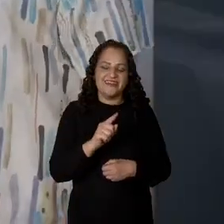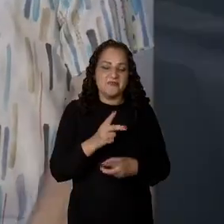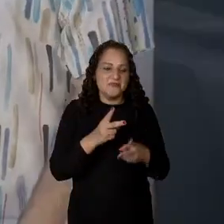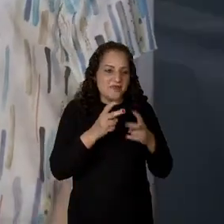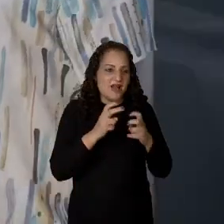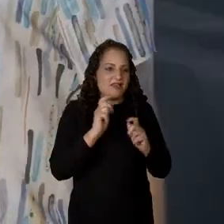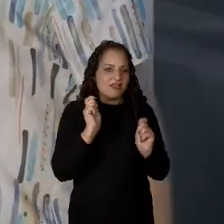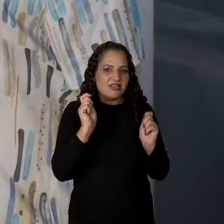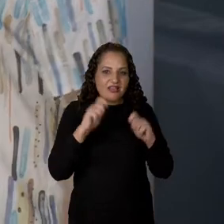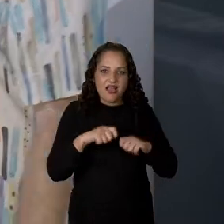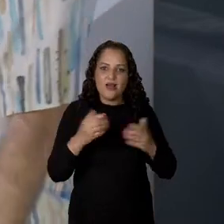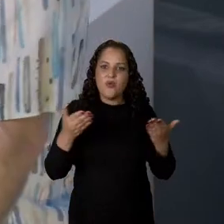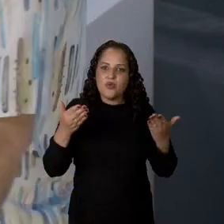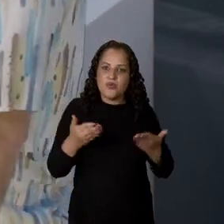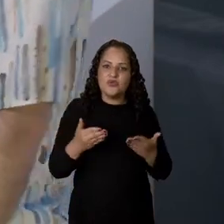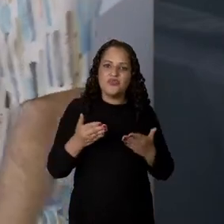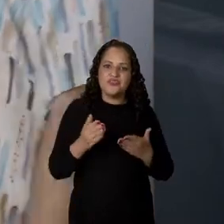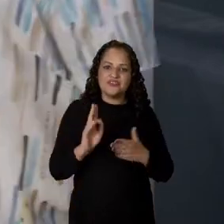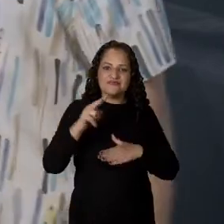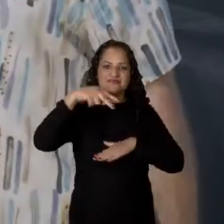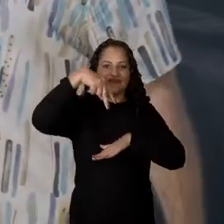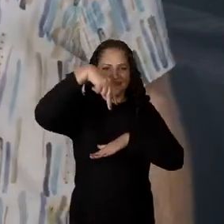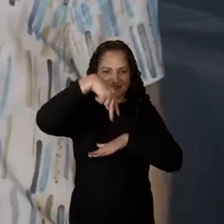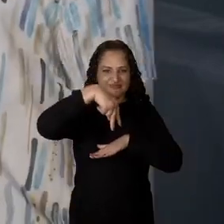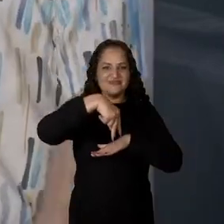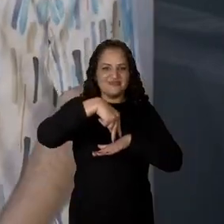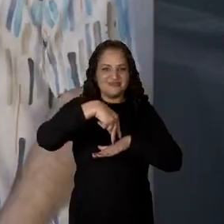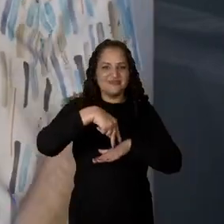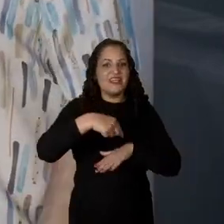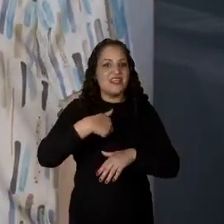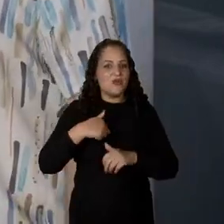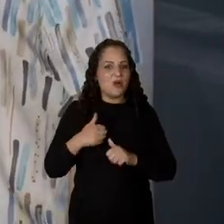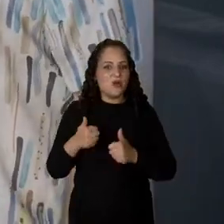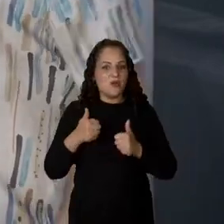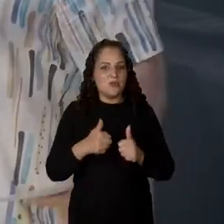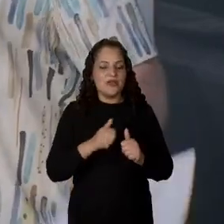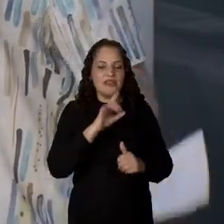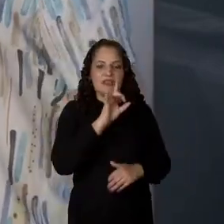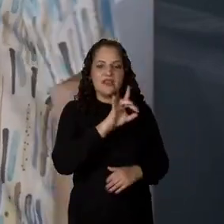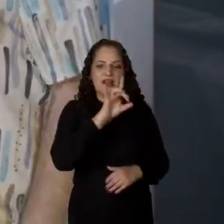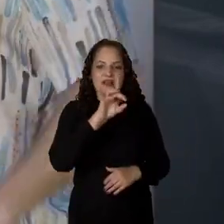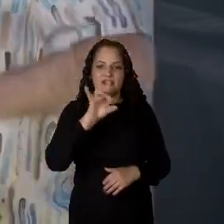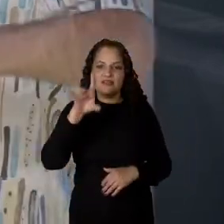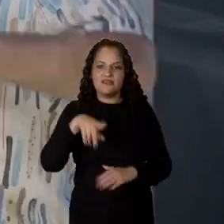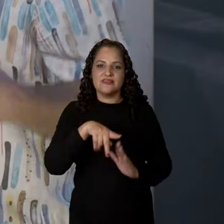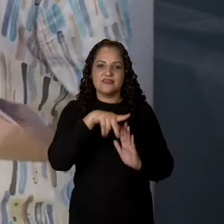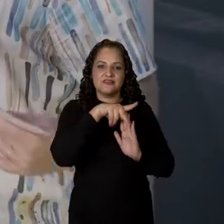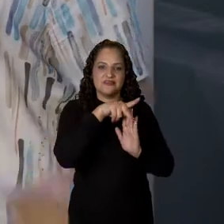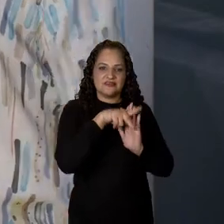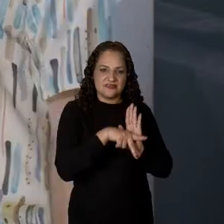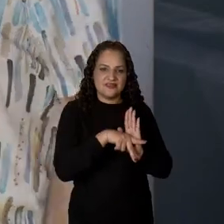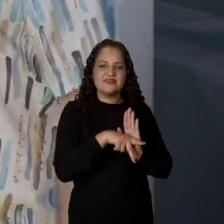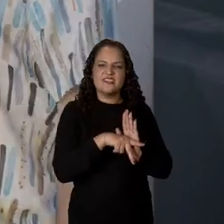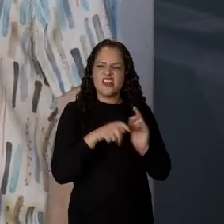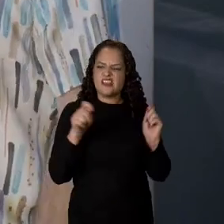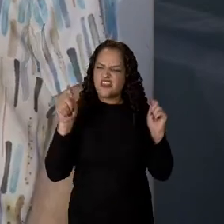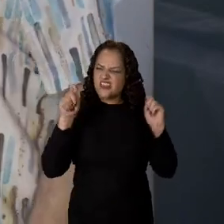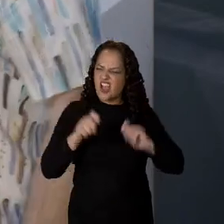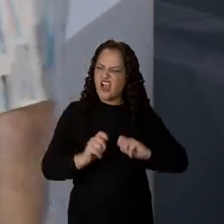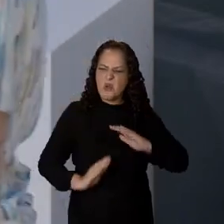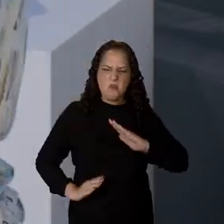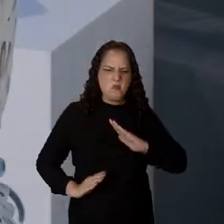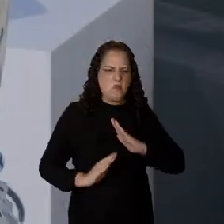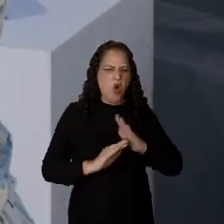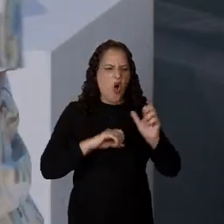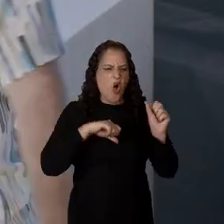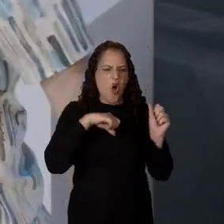isso, eu pude acompanhar cada um dos projetos de vocês. Todos com um potencial de transformação muito grande.